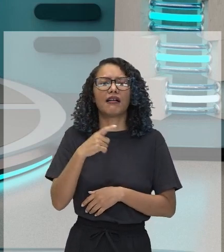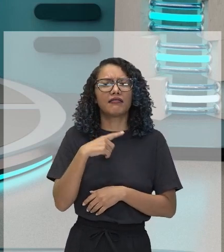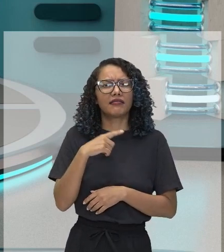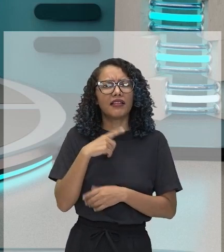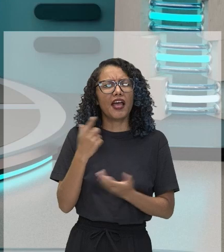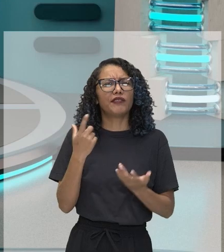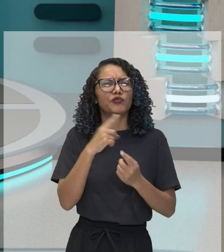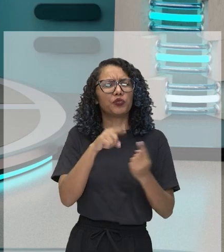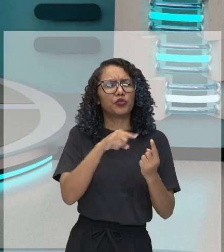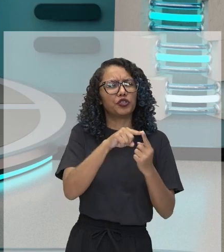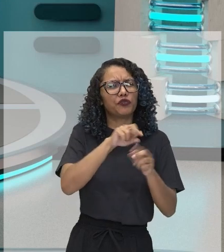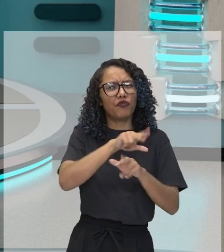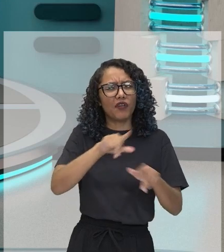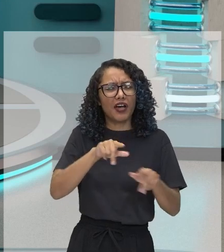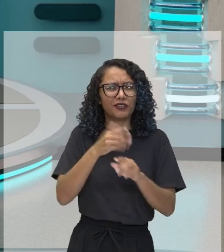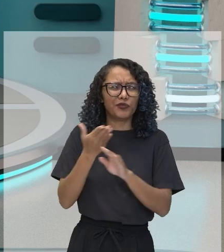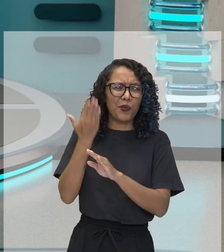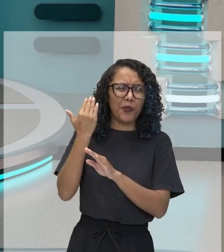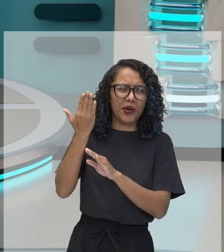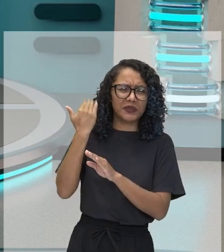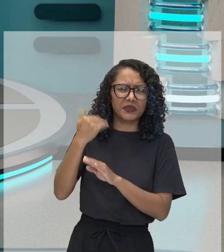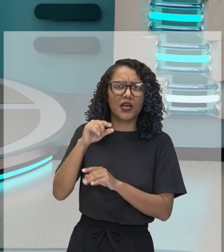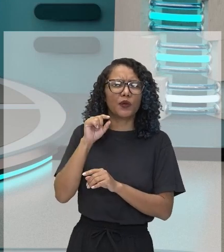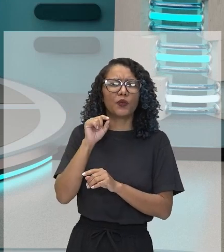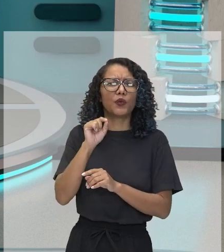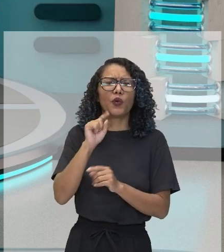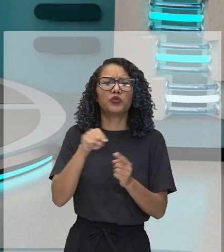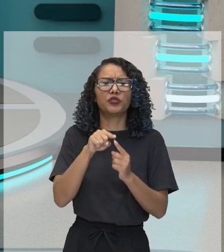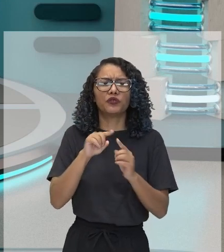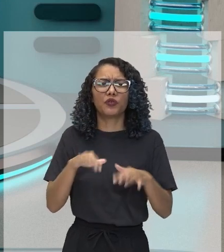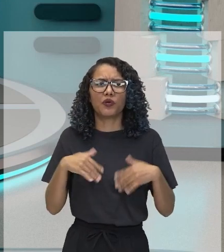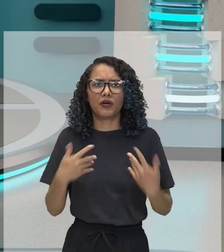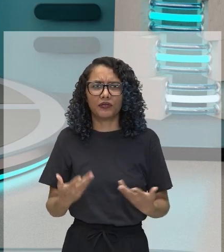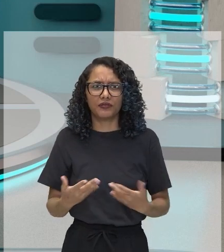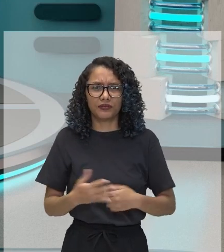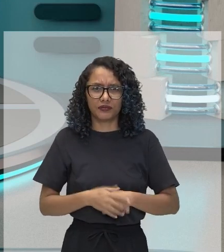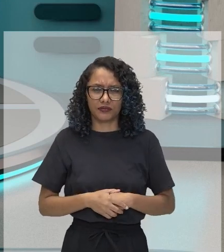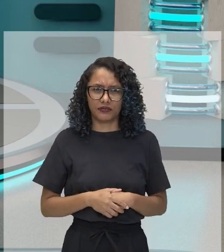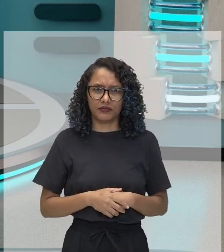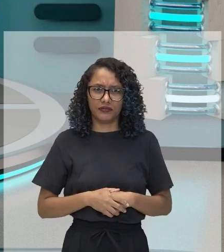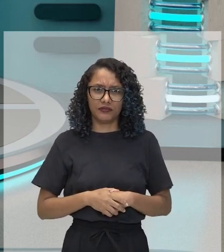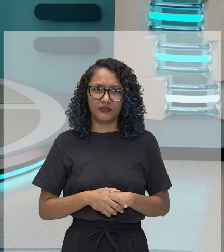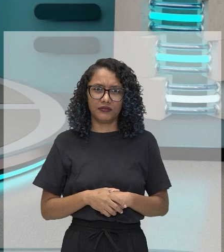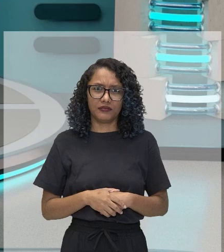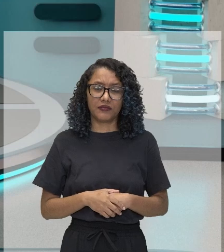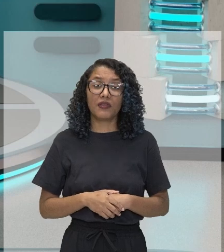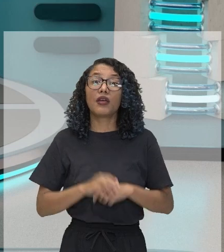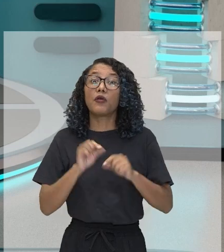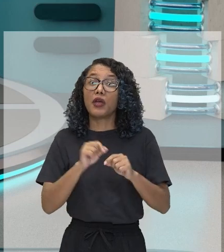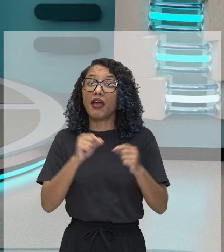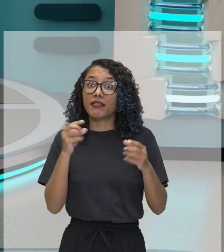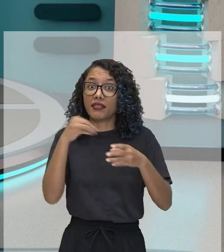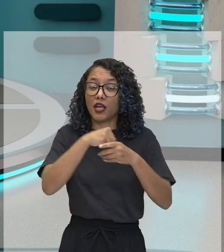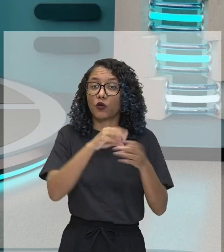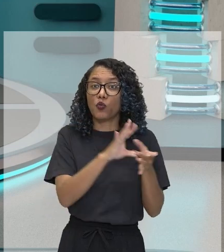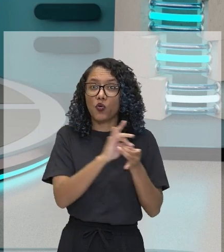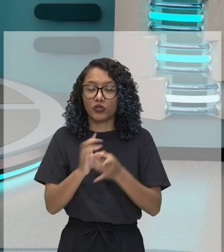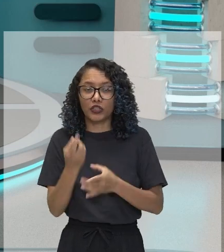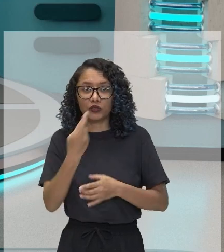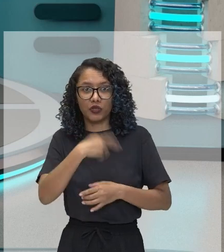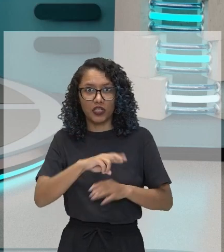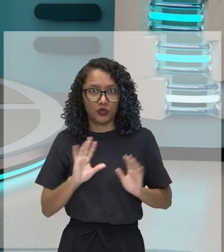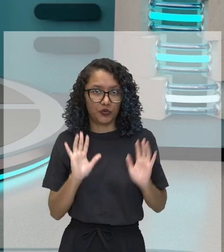nos primórdios, a dança servia como um ritual religioso. Então, em várias